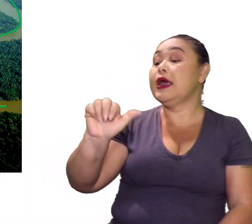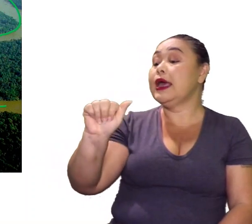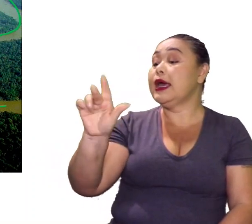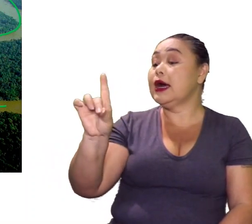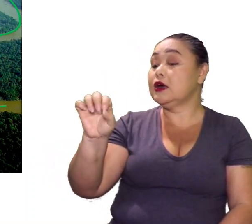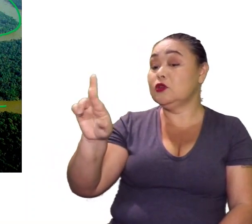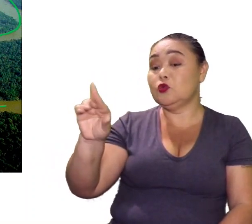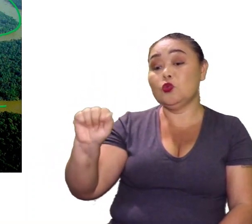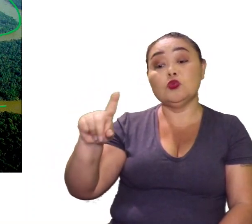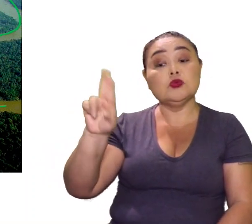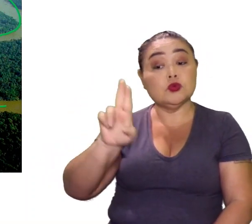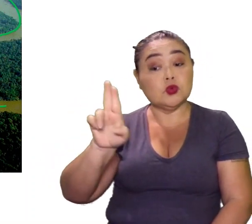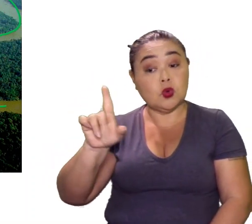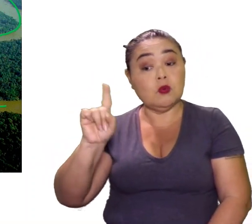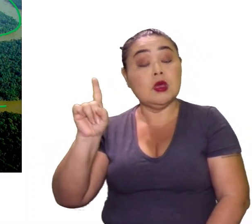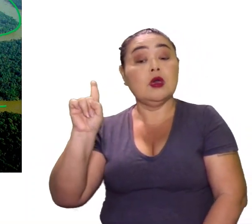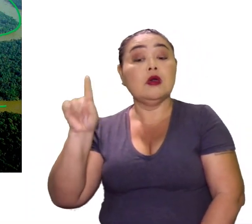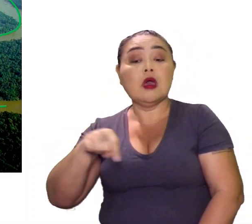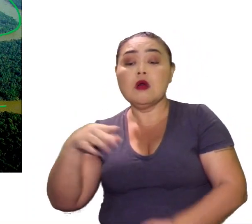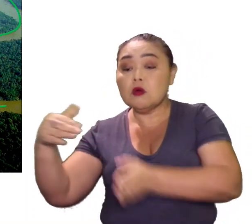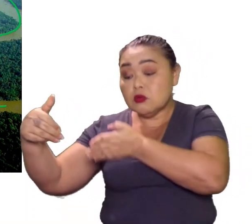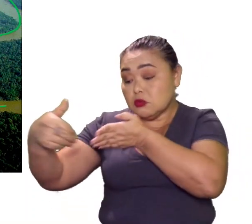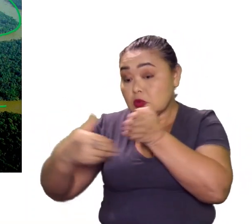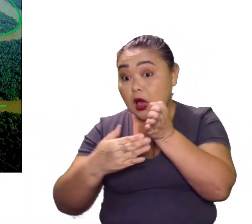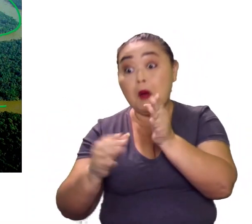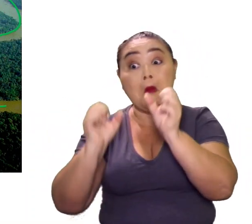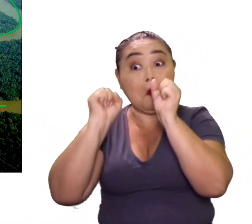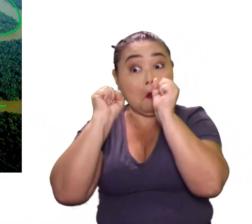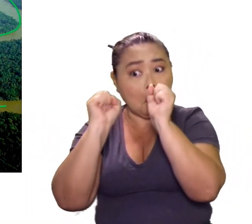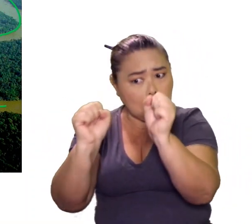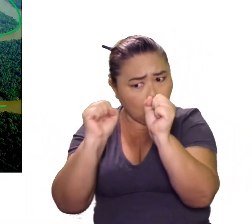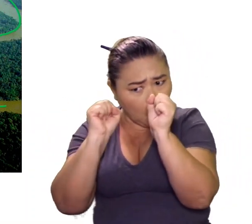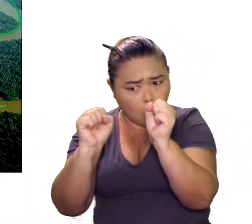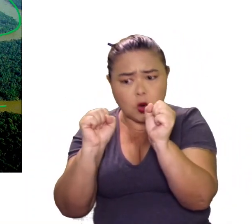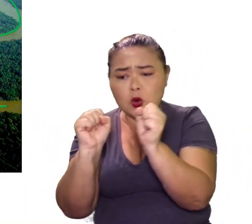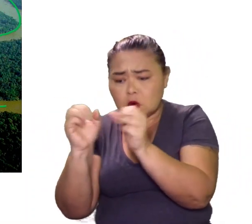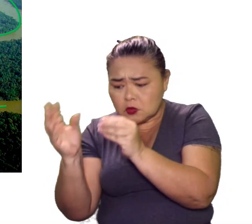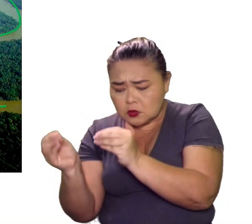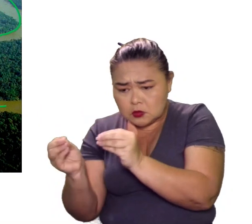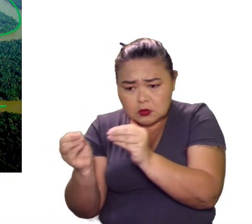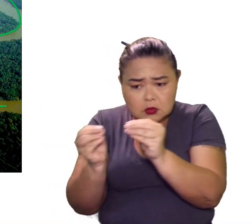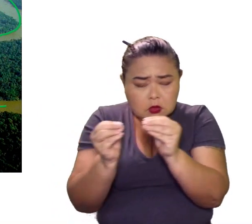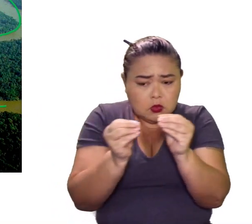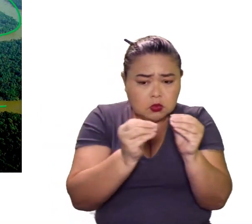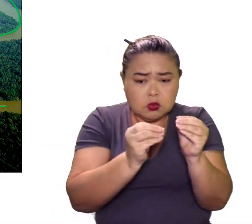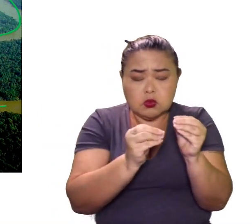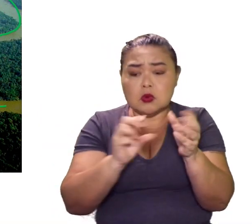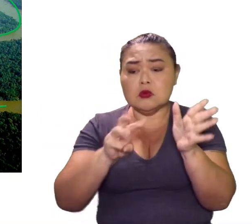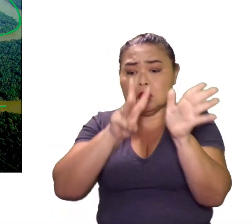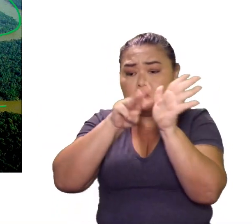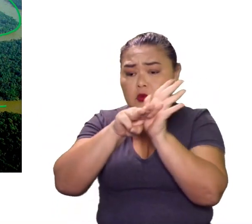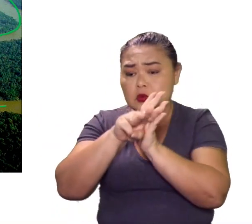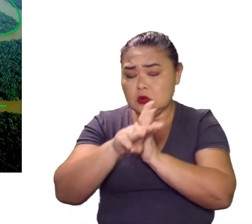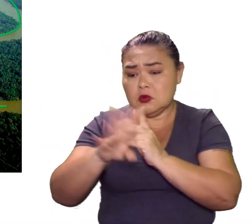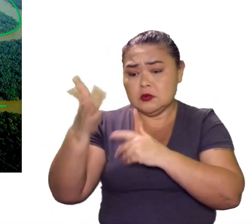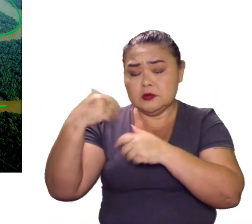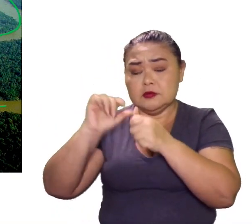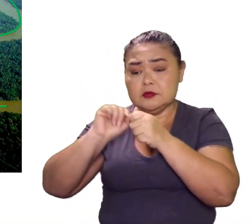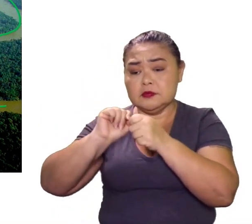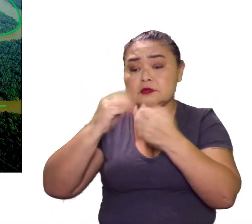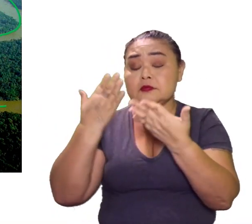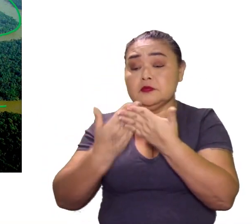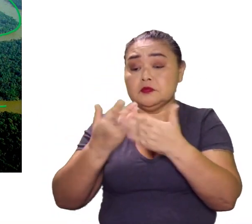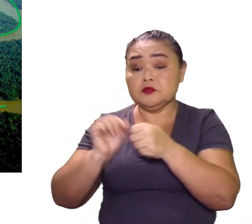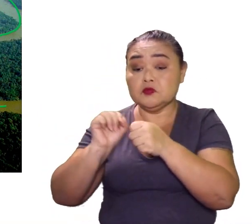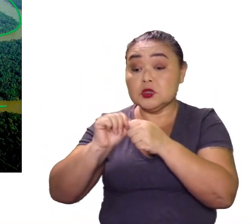que essas curvas podem ser modificadas conforme, como o Jorginho falou sobre Rio Madeira na aula de hidrografia, o